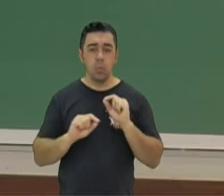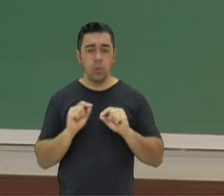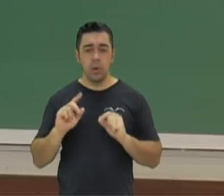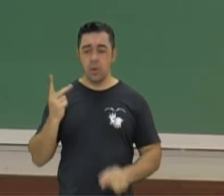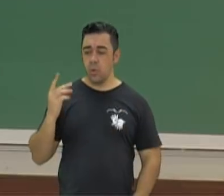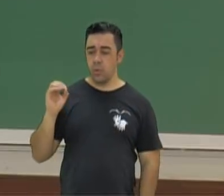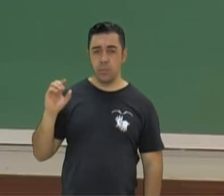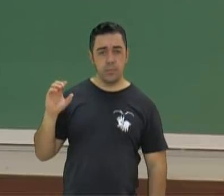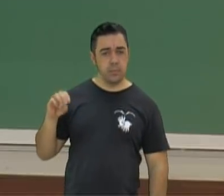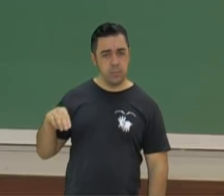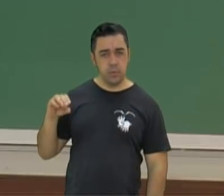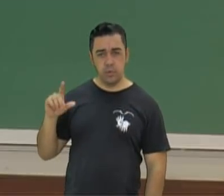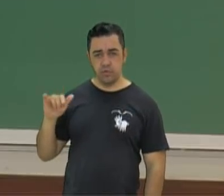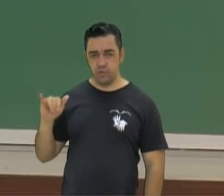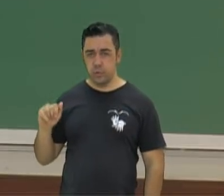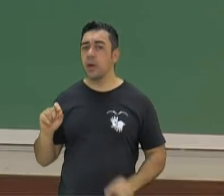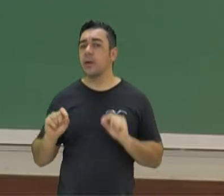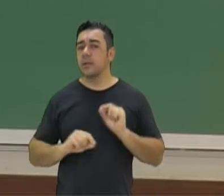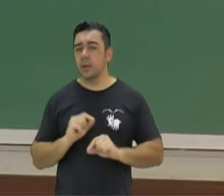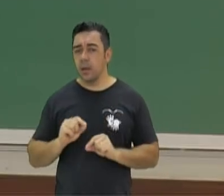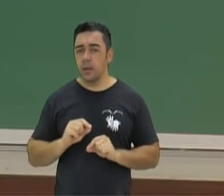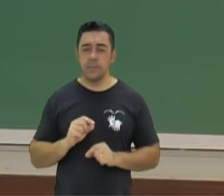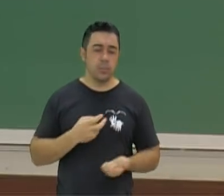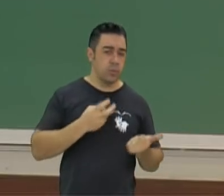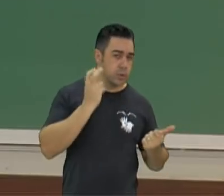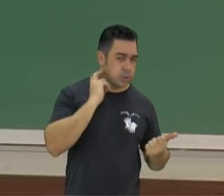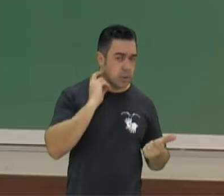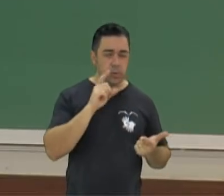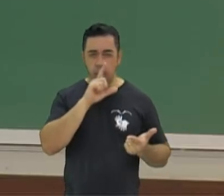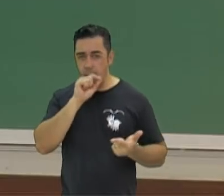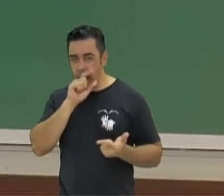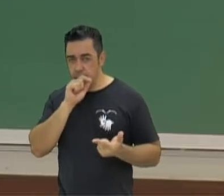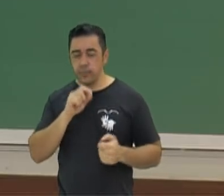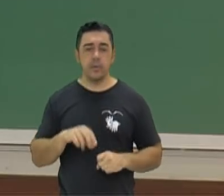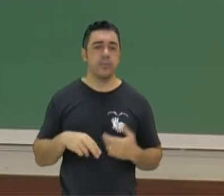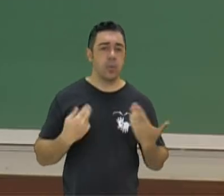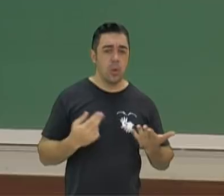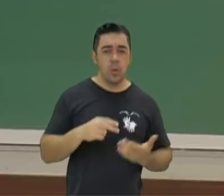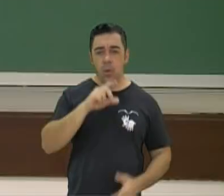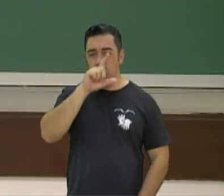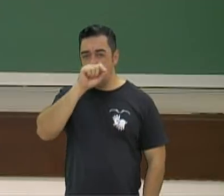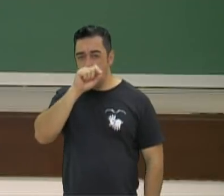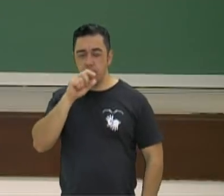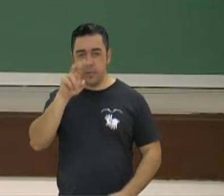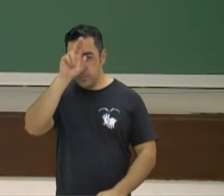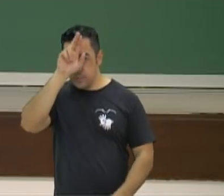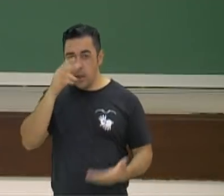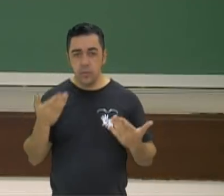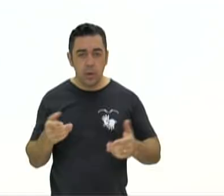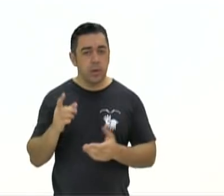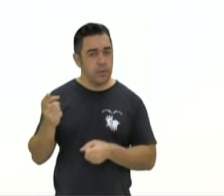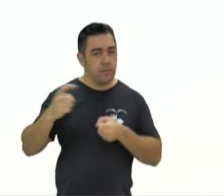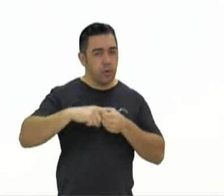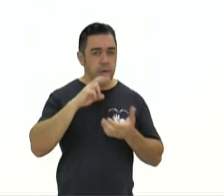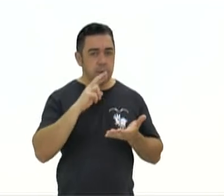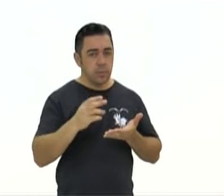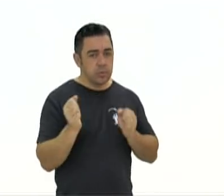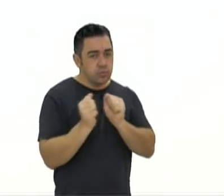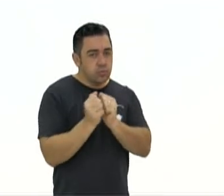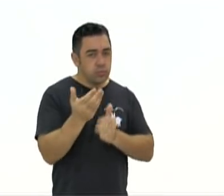homologia vai ser entre o morcego e a ave, o morcego e a libélula, você vai dar o exemplo aí para mim, tá? Então, eu já volto para a gente responder junto.